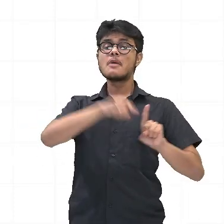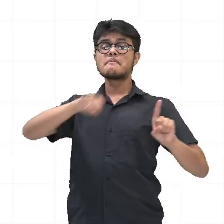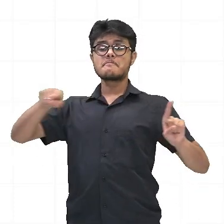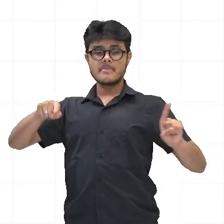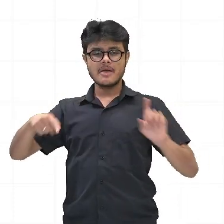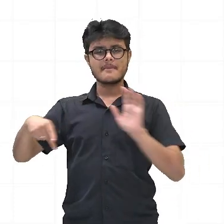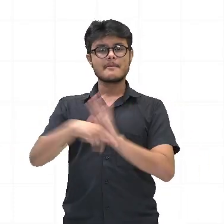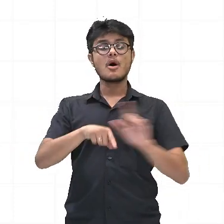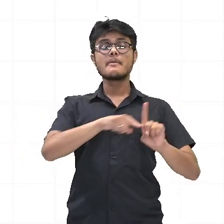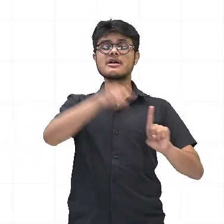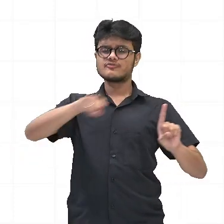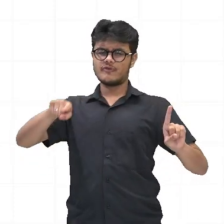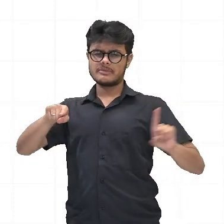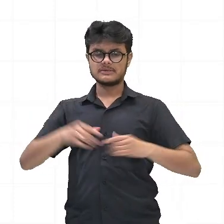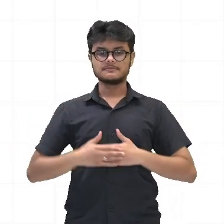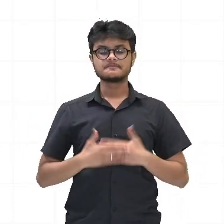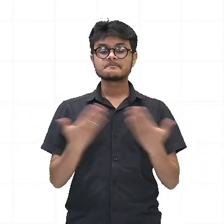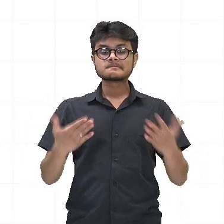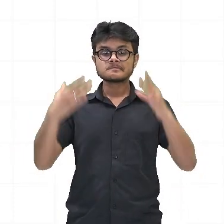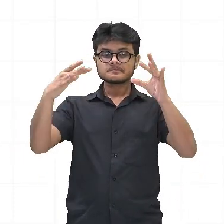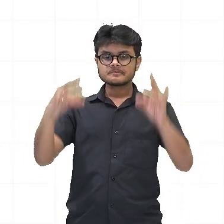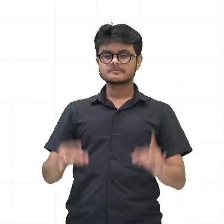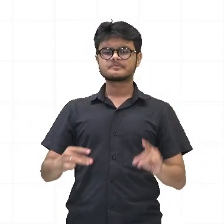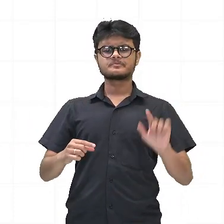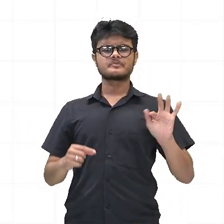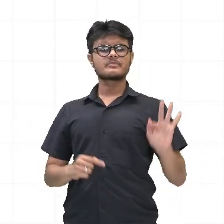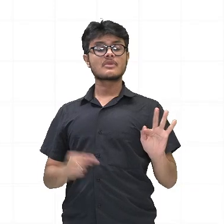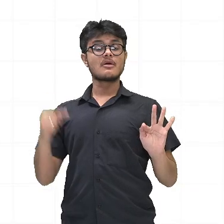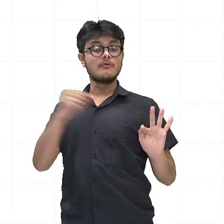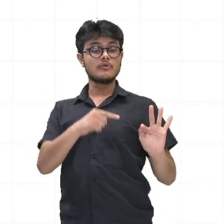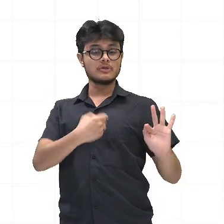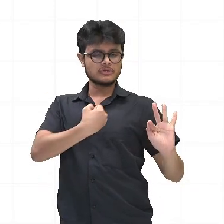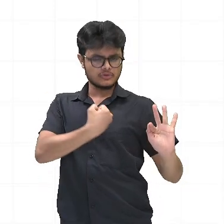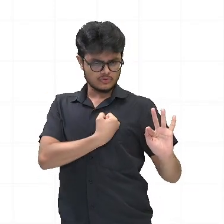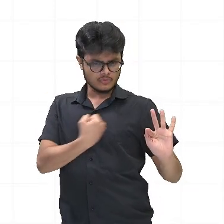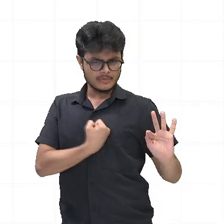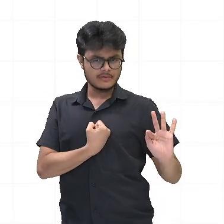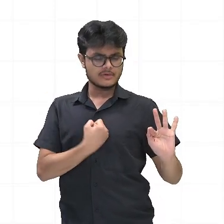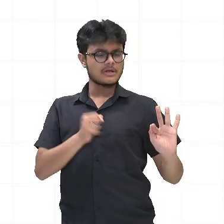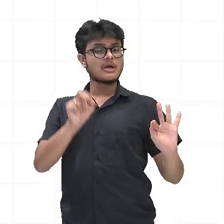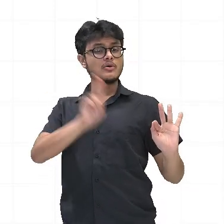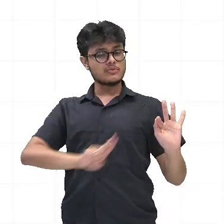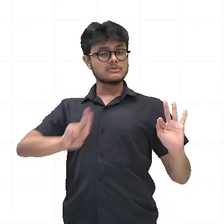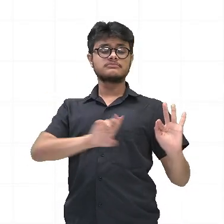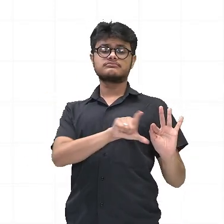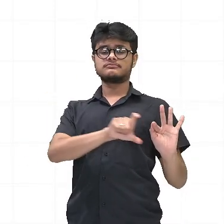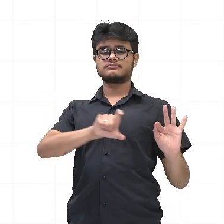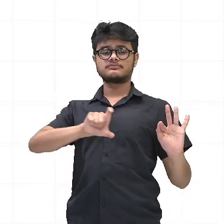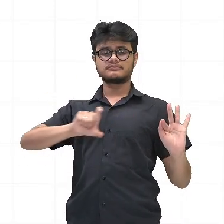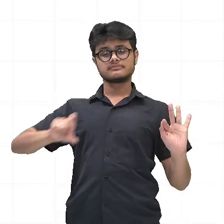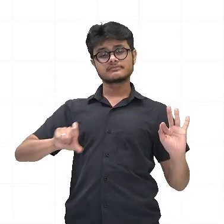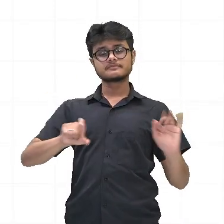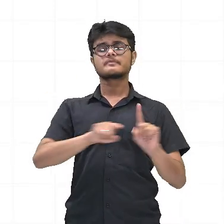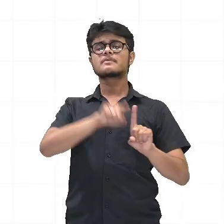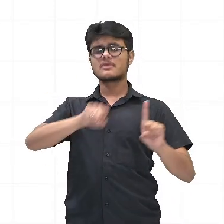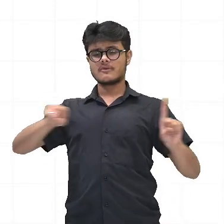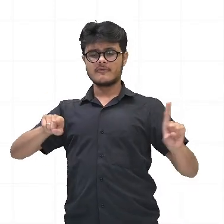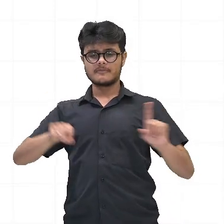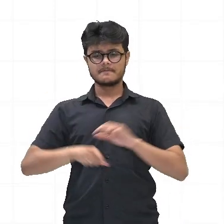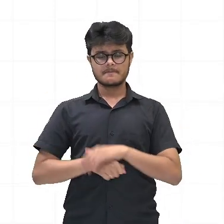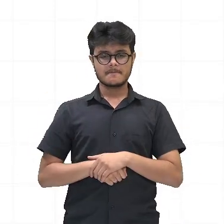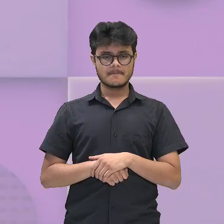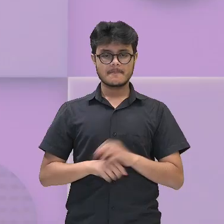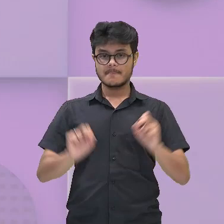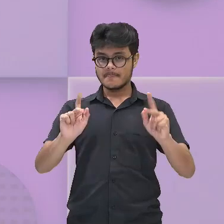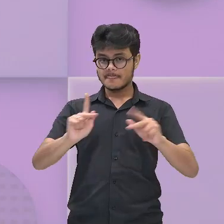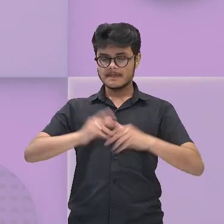e gráfica. E no detalhamento, funções, representações numérica, algébrica e gráfica.